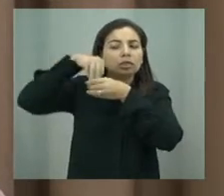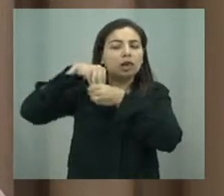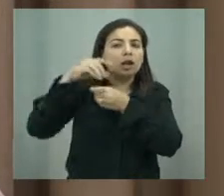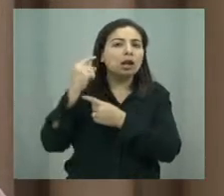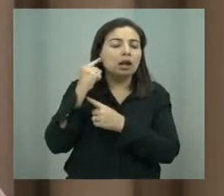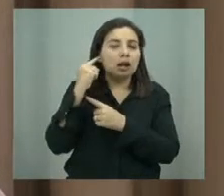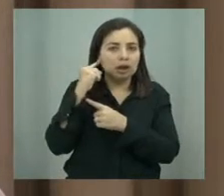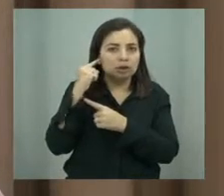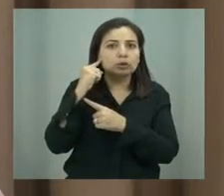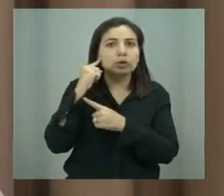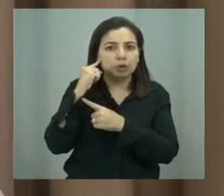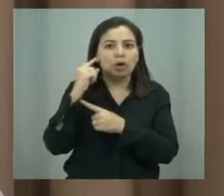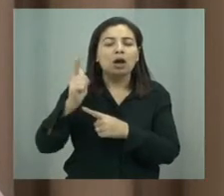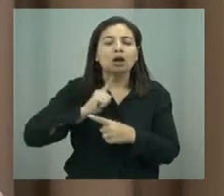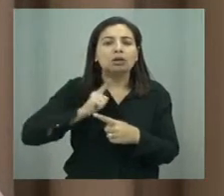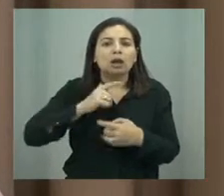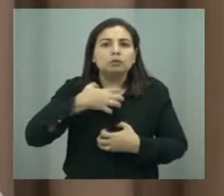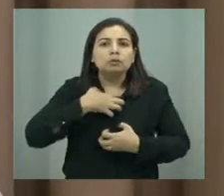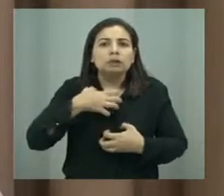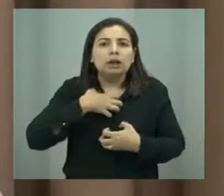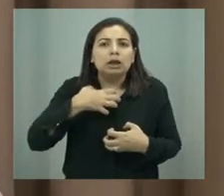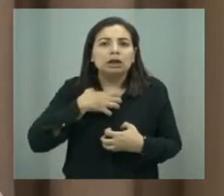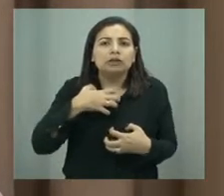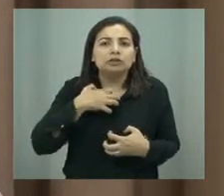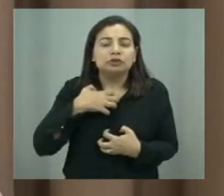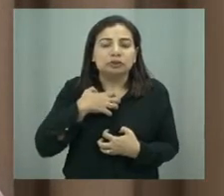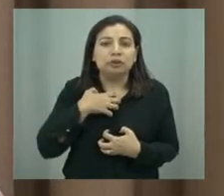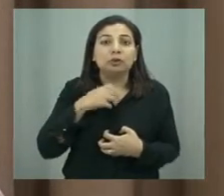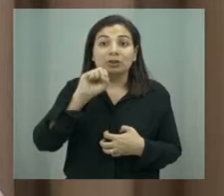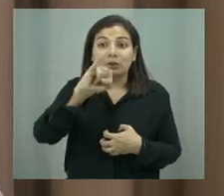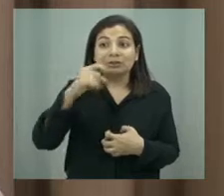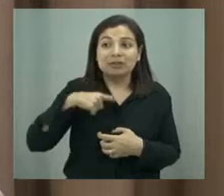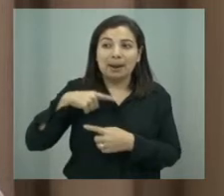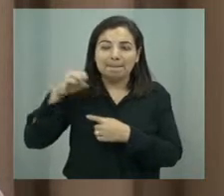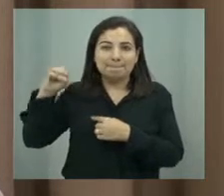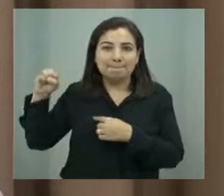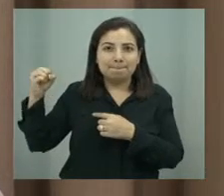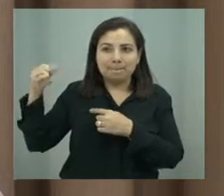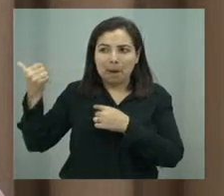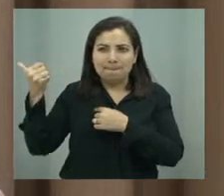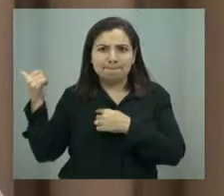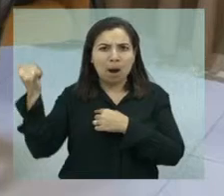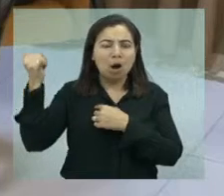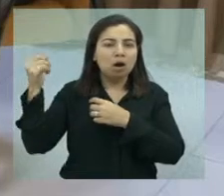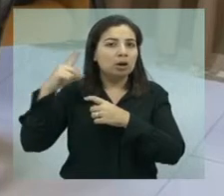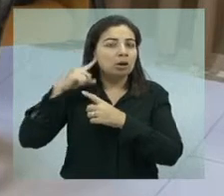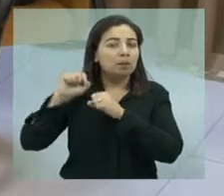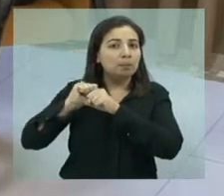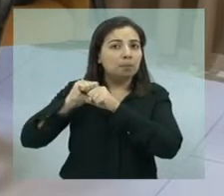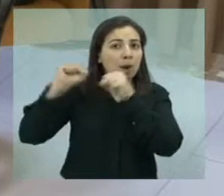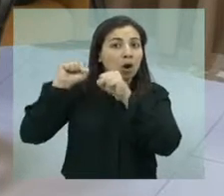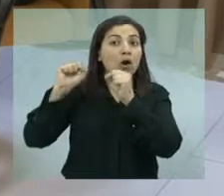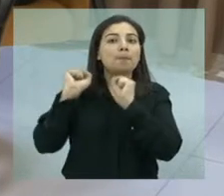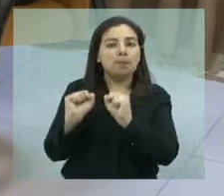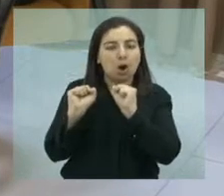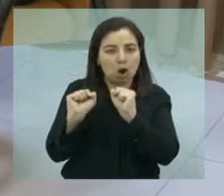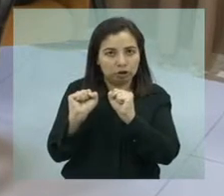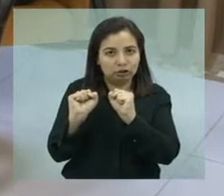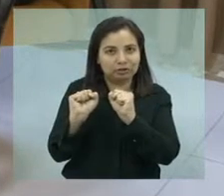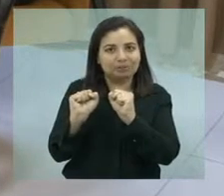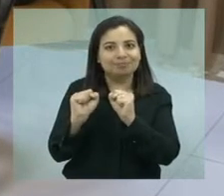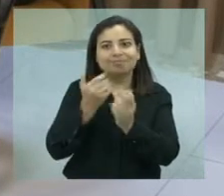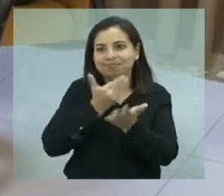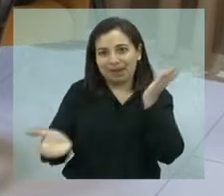na parte sensorial. Então, esse trauma acústico, ele pode ser reversível ou